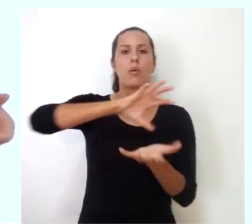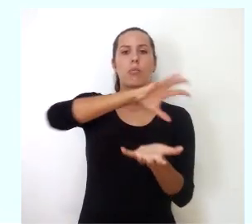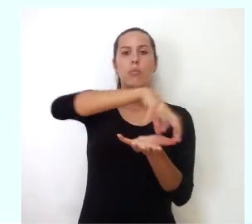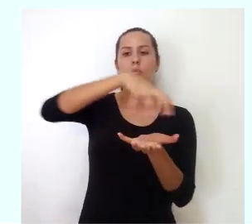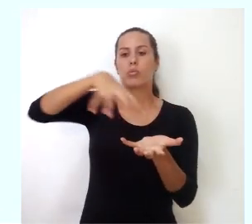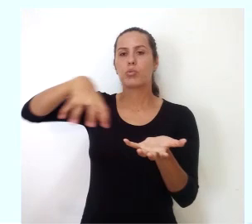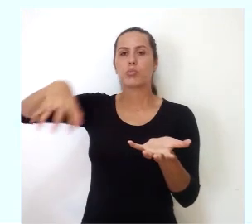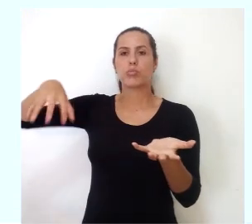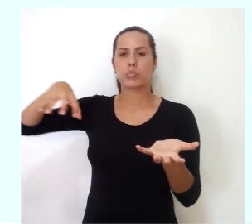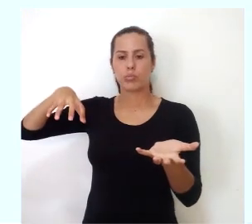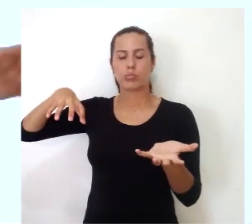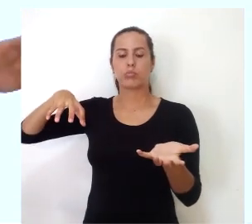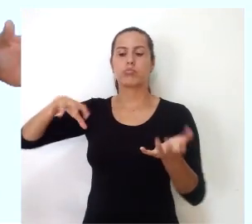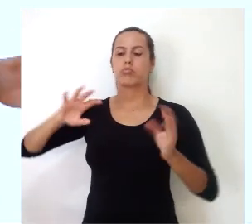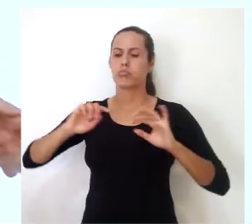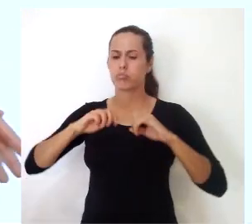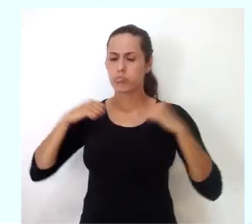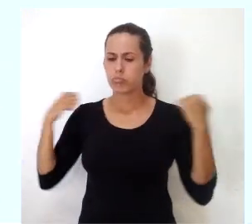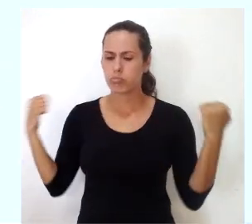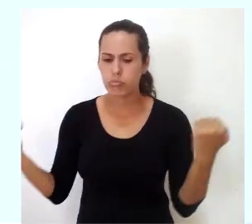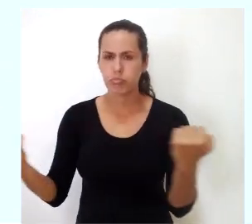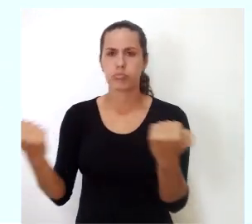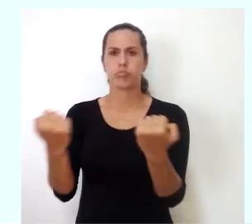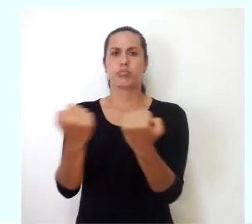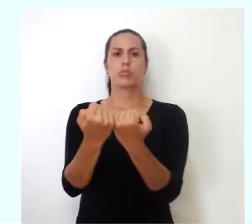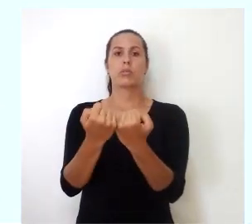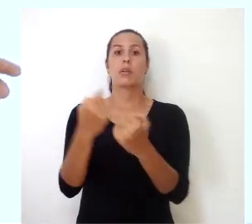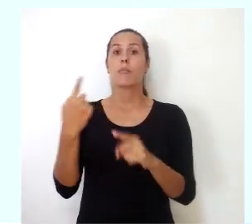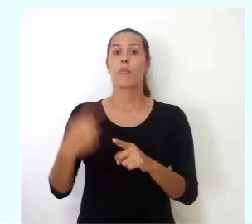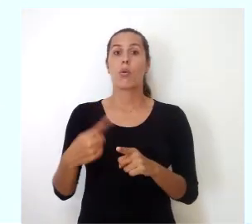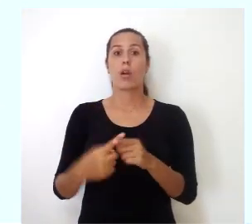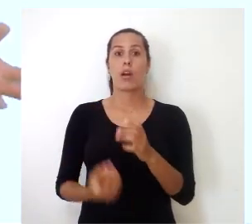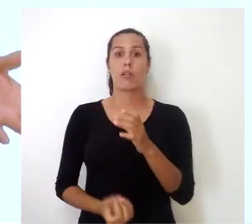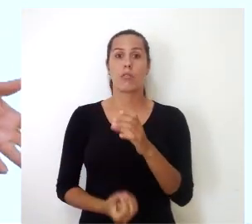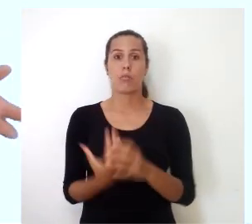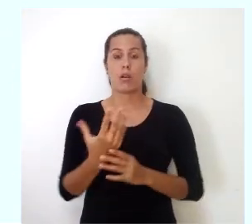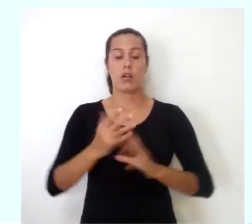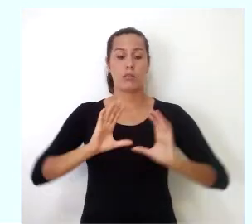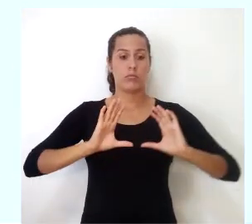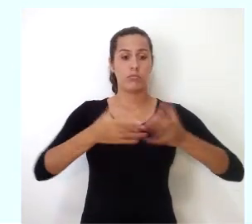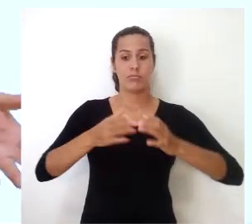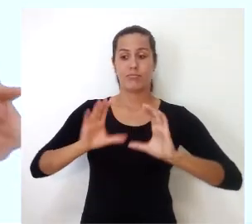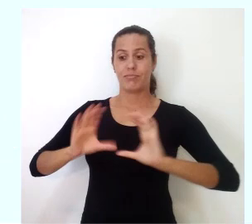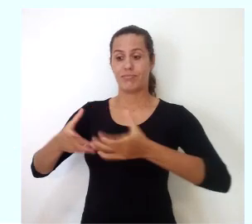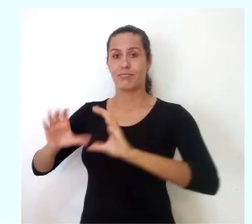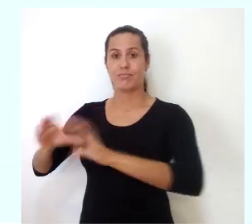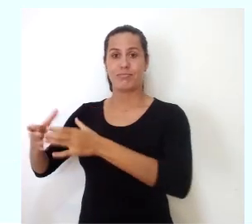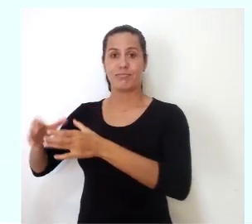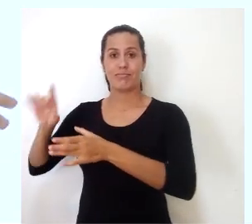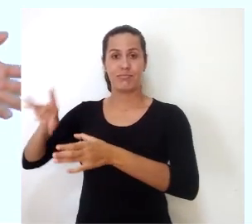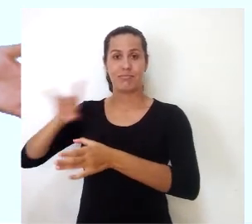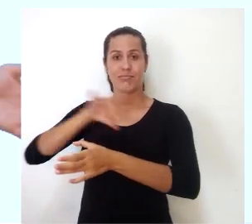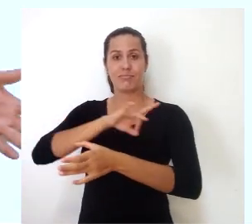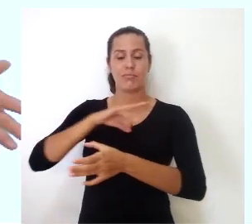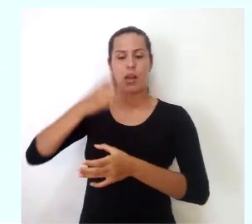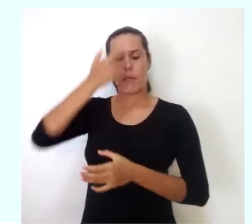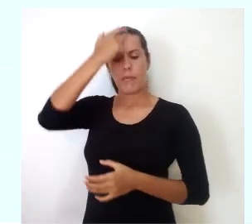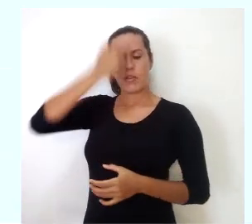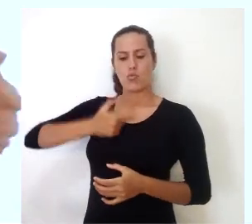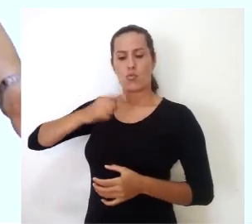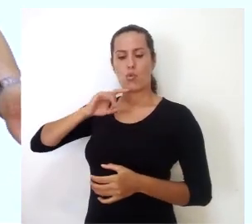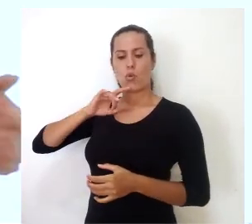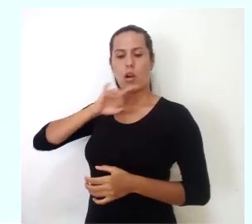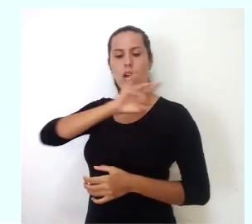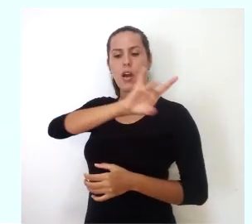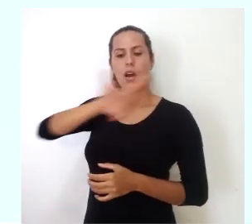plurais em nosso conjunto. A sociedade é plural porque é formada por membros e os seus membros, as pessoas, cada uma